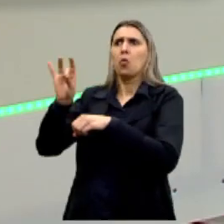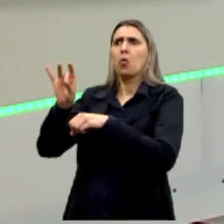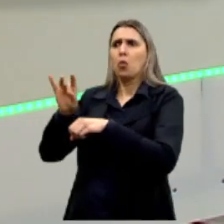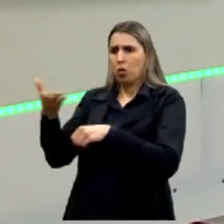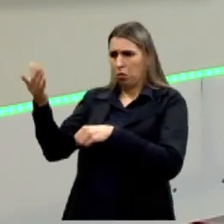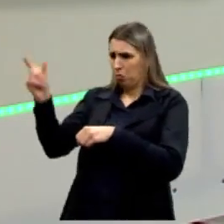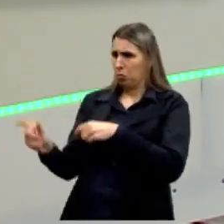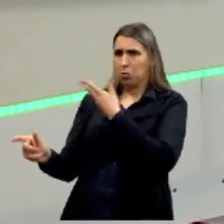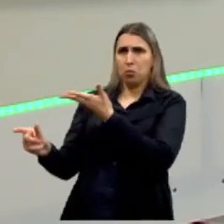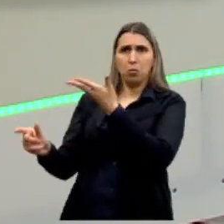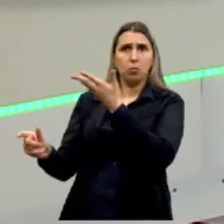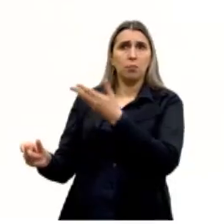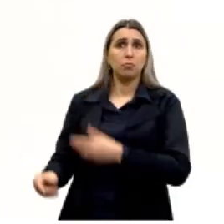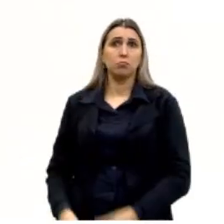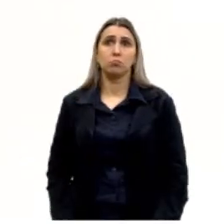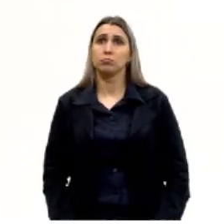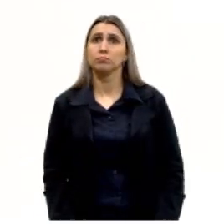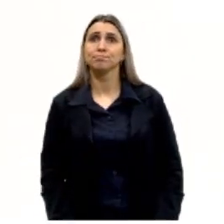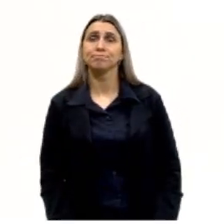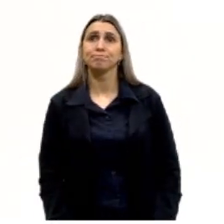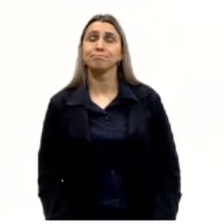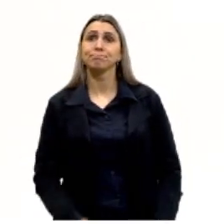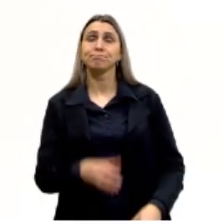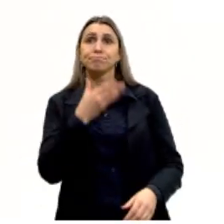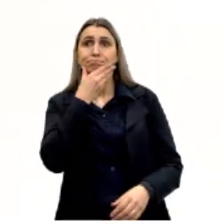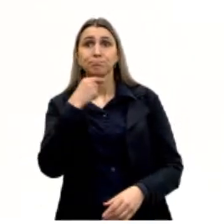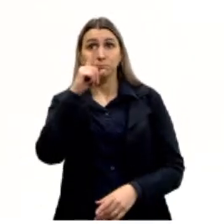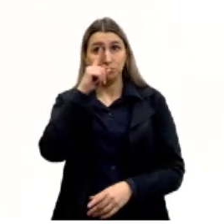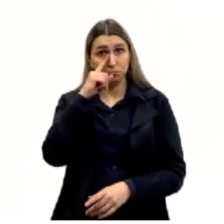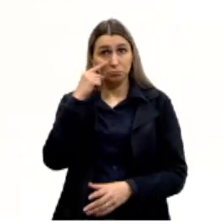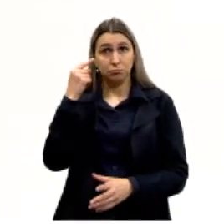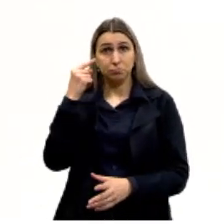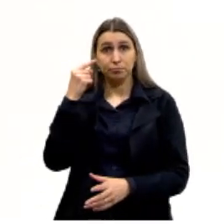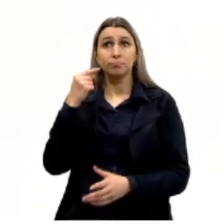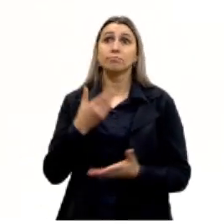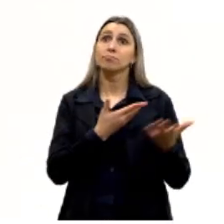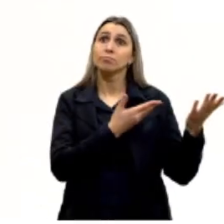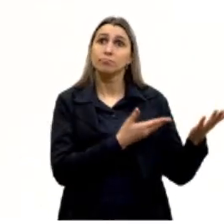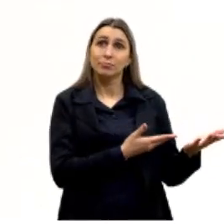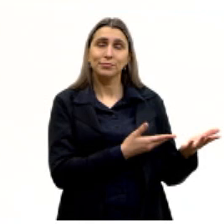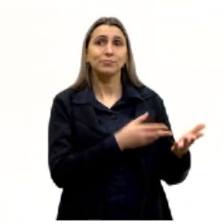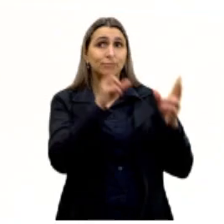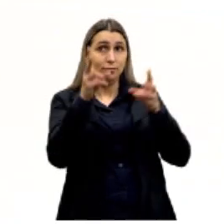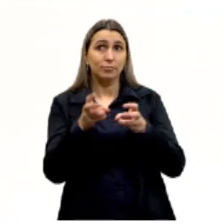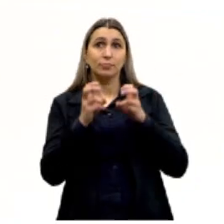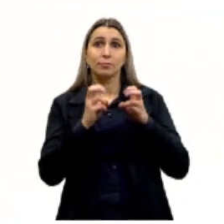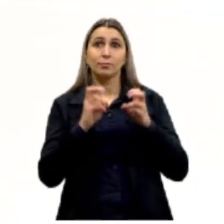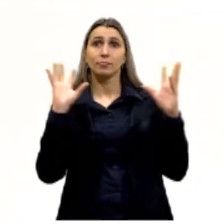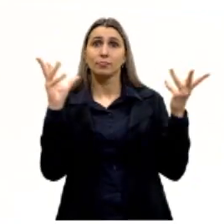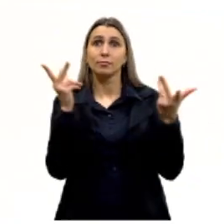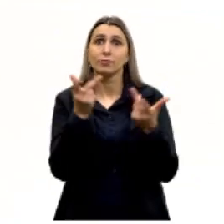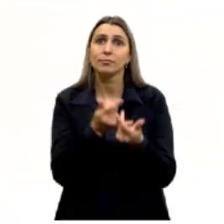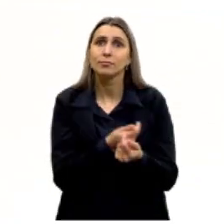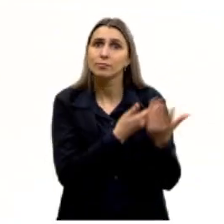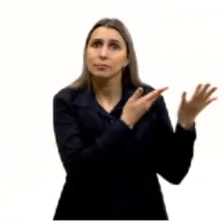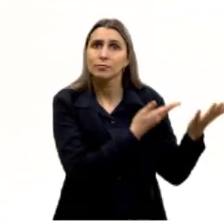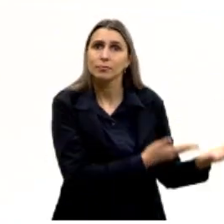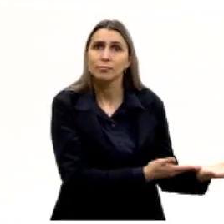continuamos a e o Homem Amarelo na olha aqui maravilhoso